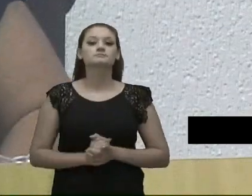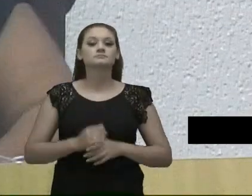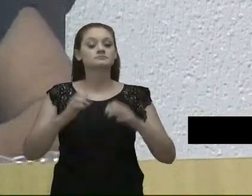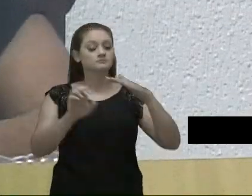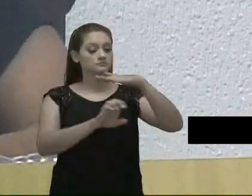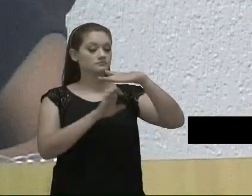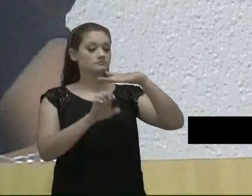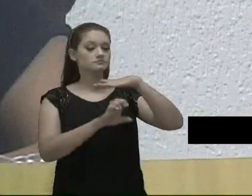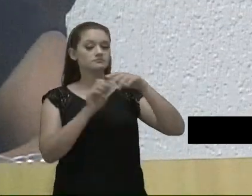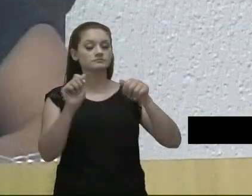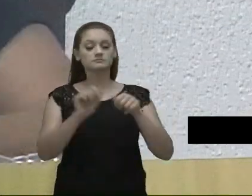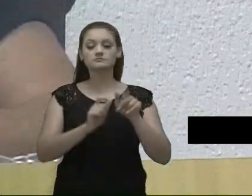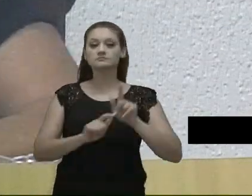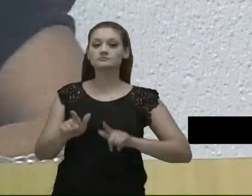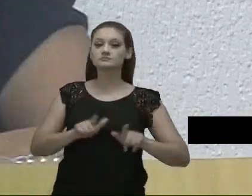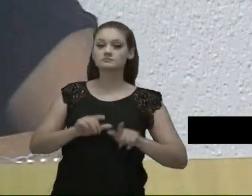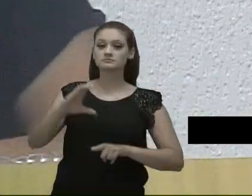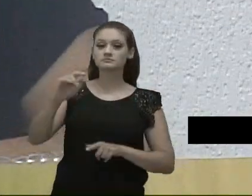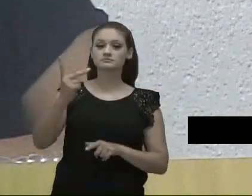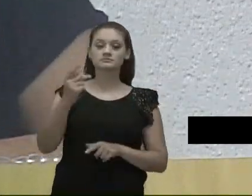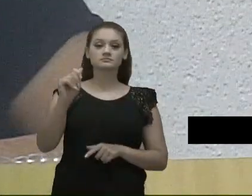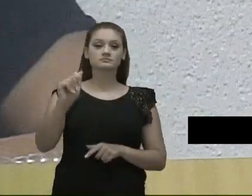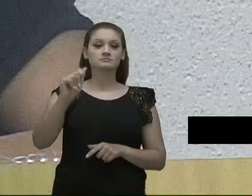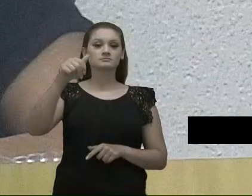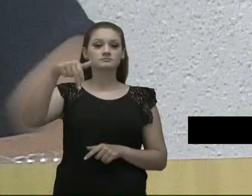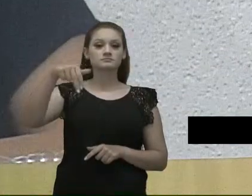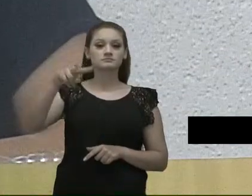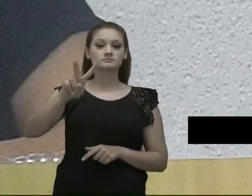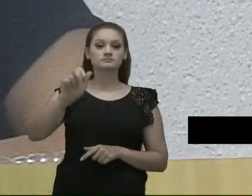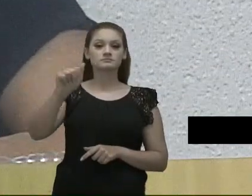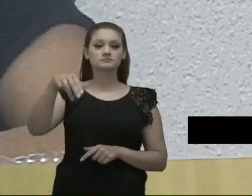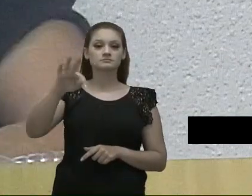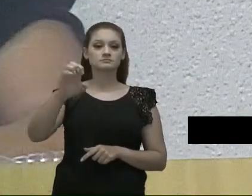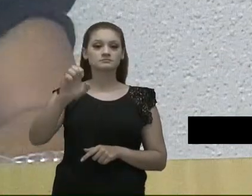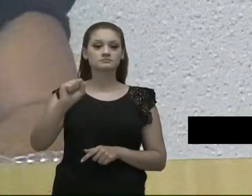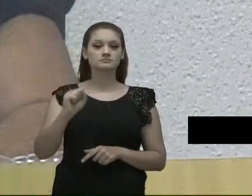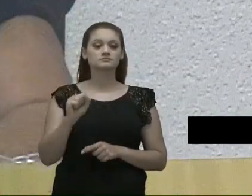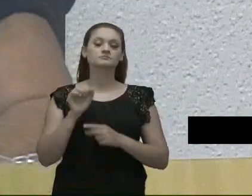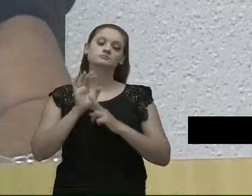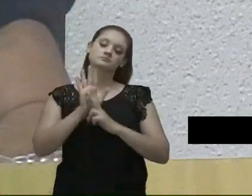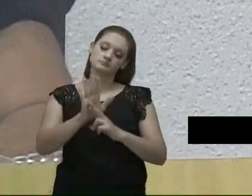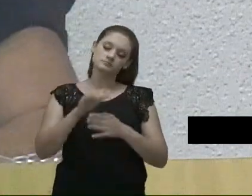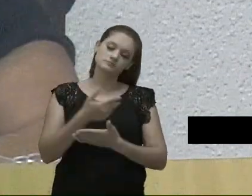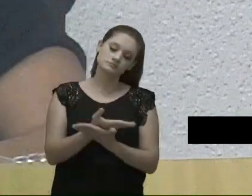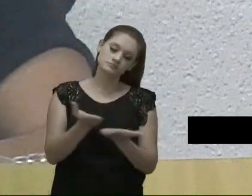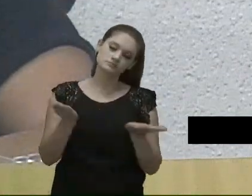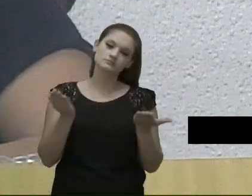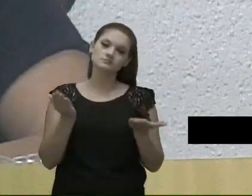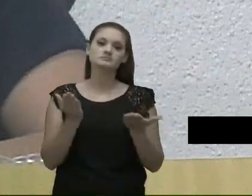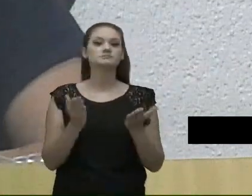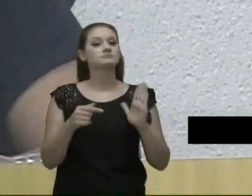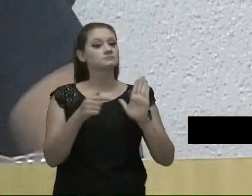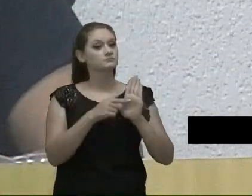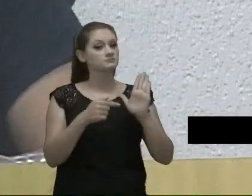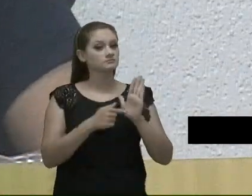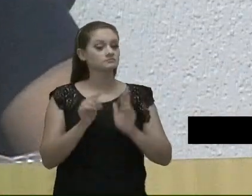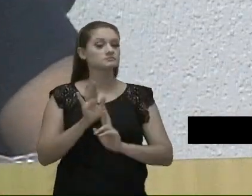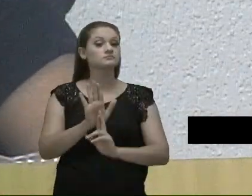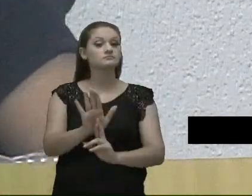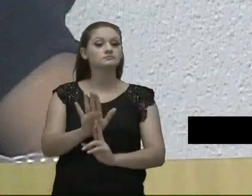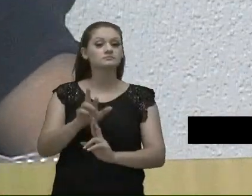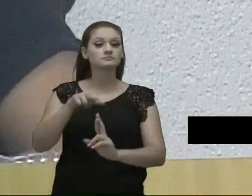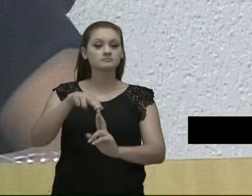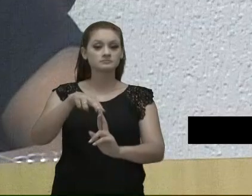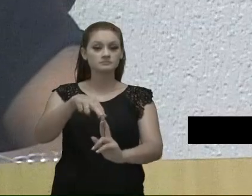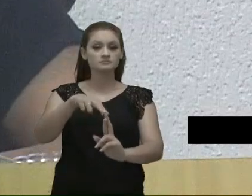serviço para a Chavantes. Nós vamos pedir informações referente, o senhor coloca uma informação e o termo de referência tem outro só para a gente poder